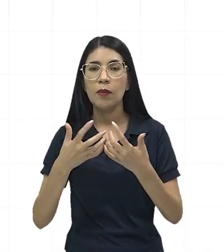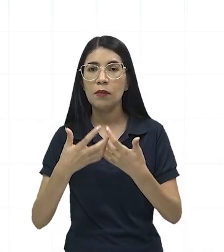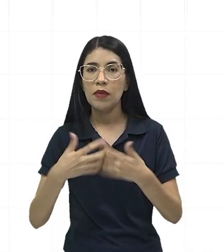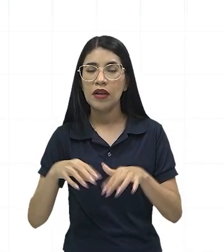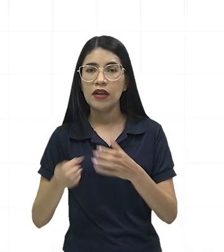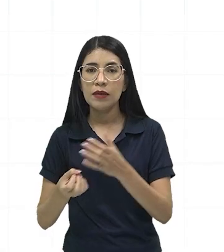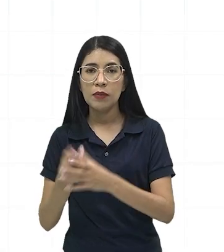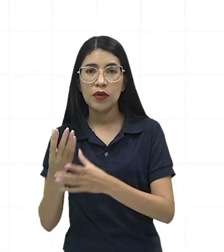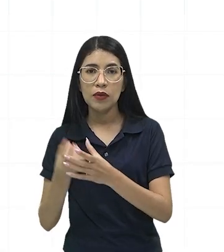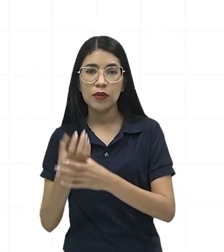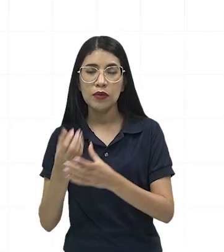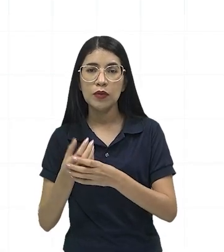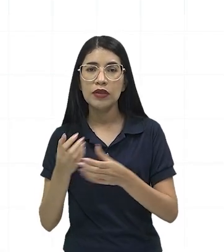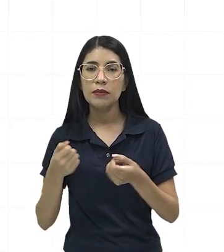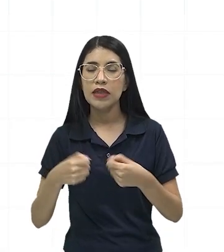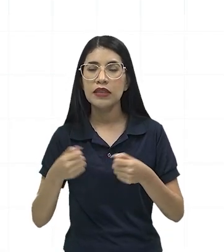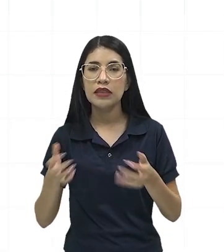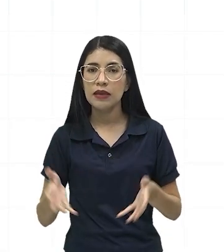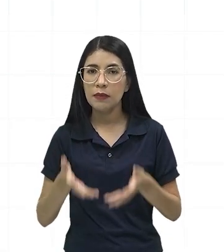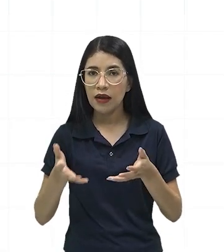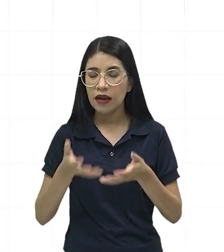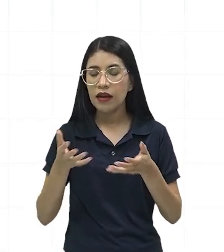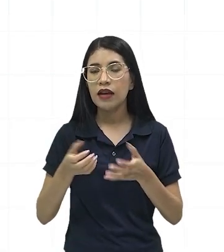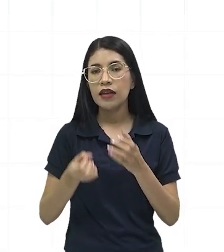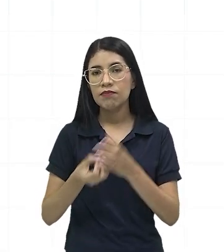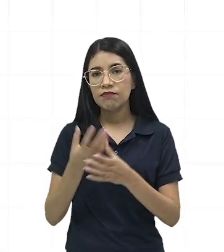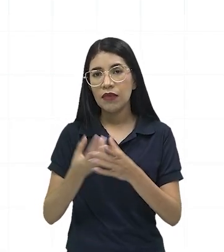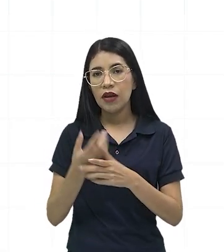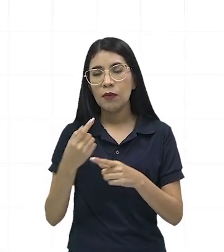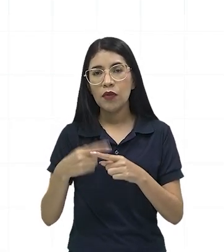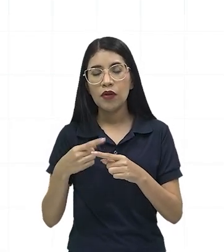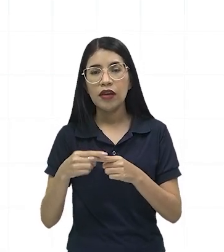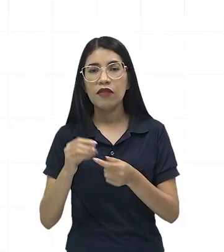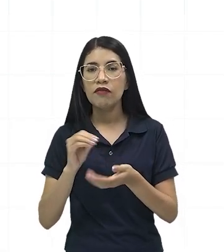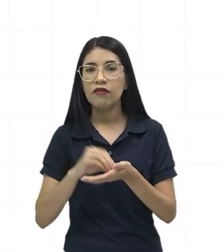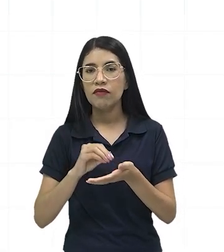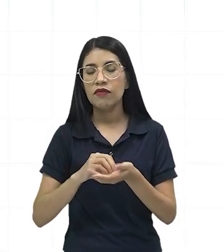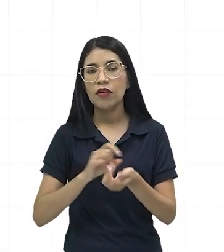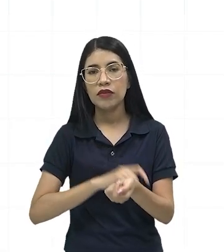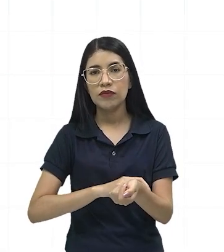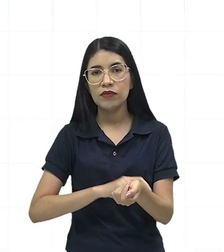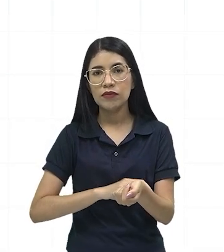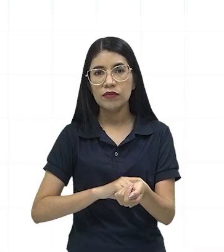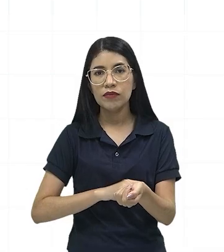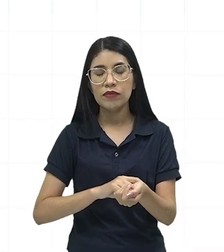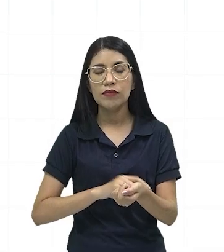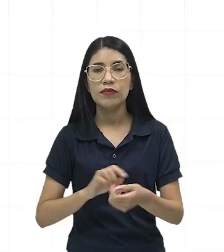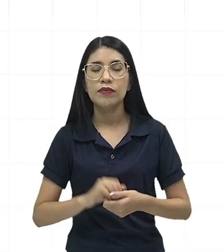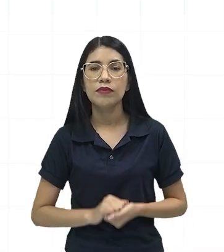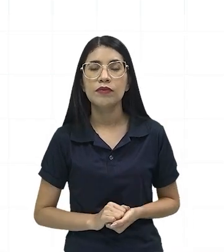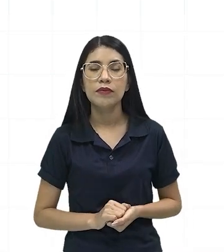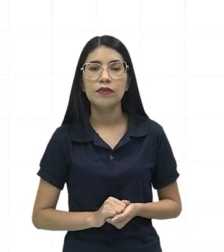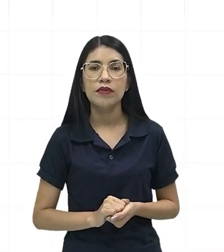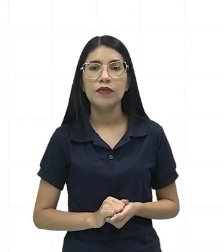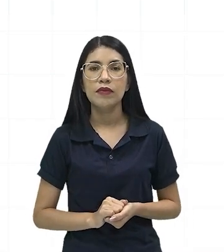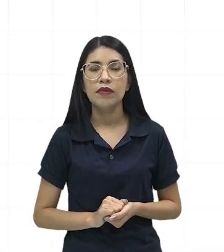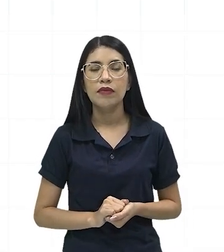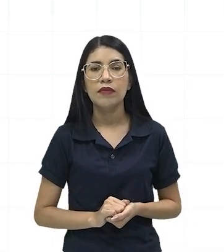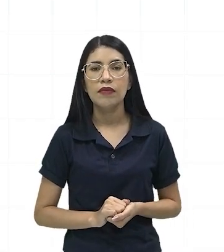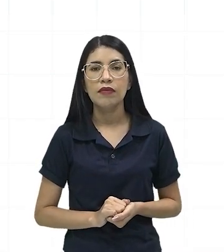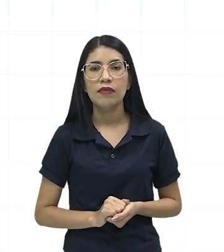mecanismo pelo qual a produção de um hormônio é estimulada pela presença desse hormônio no sangue. É o efeito